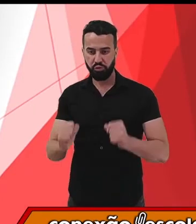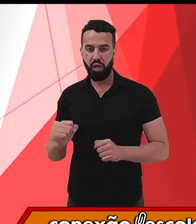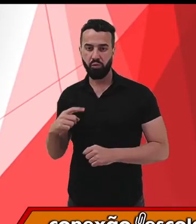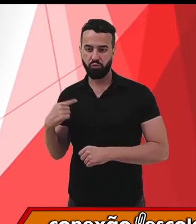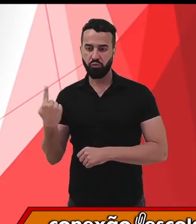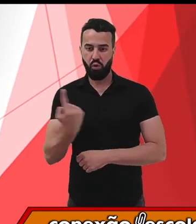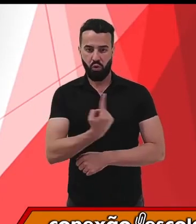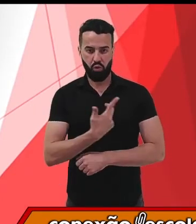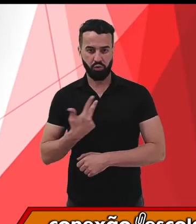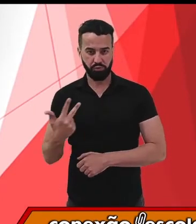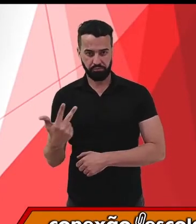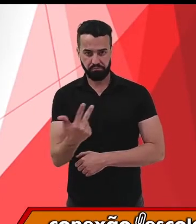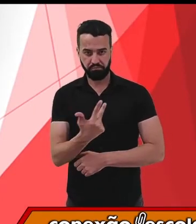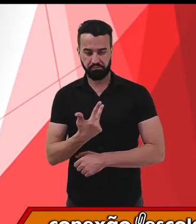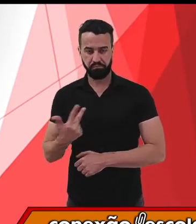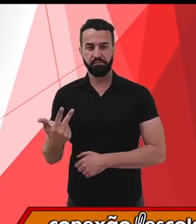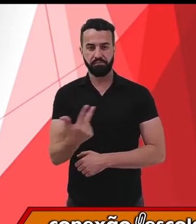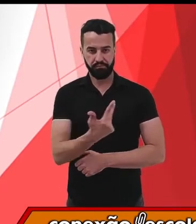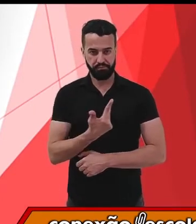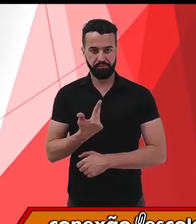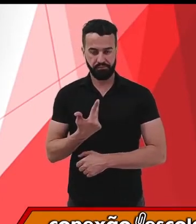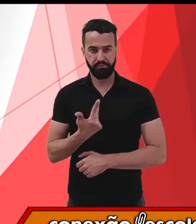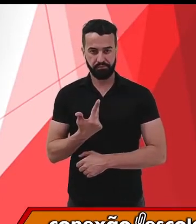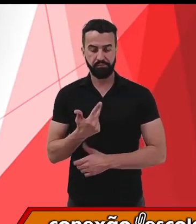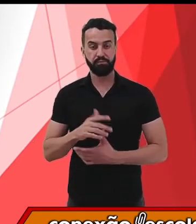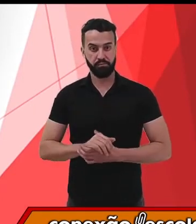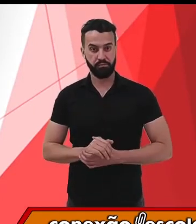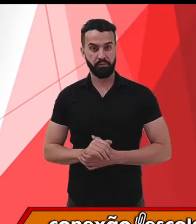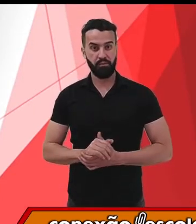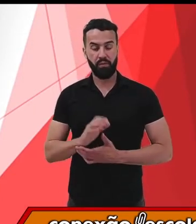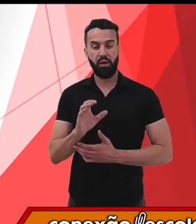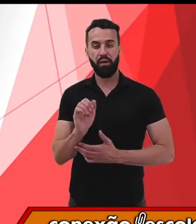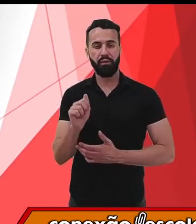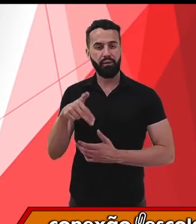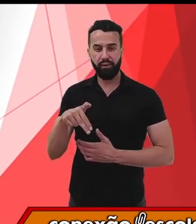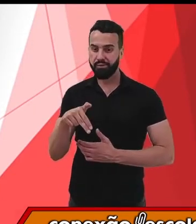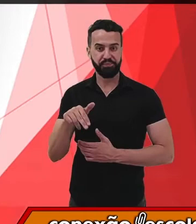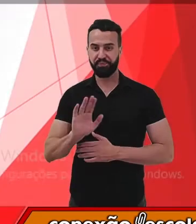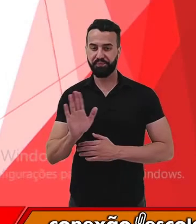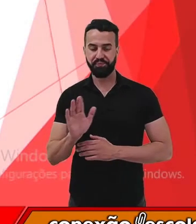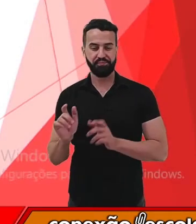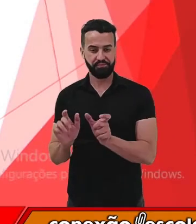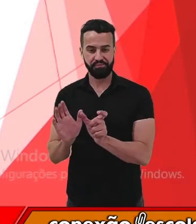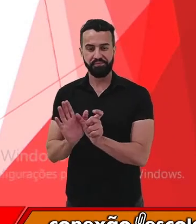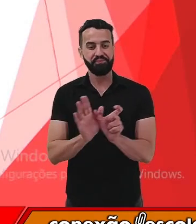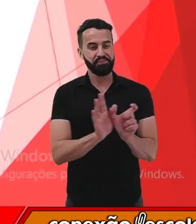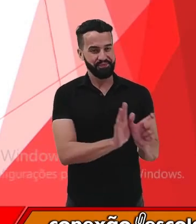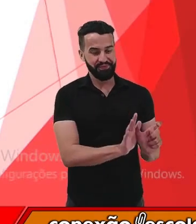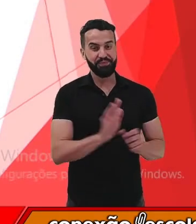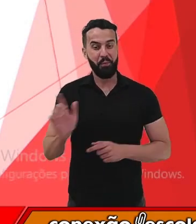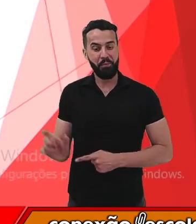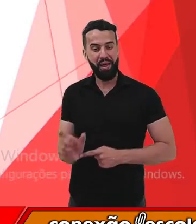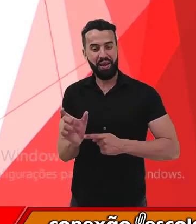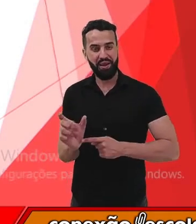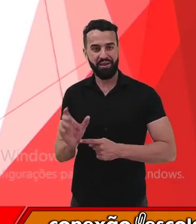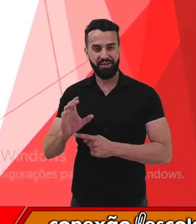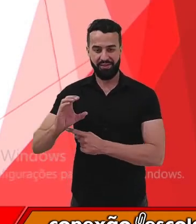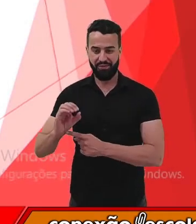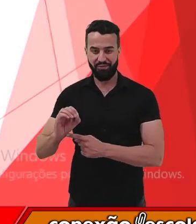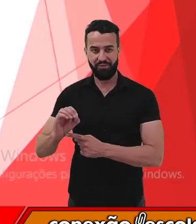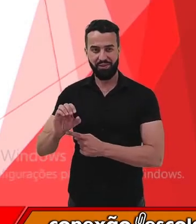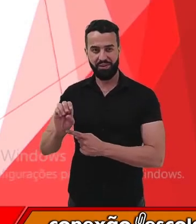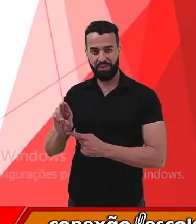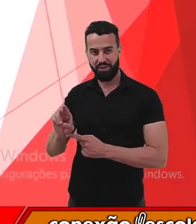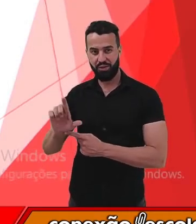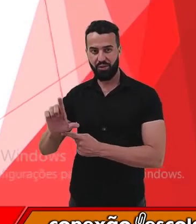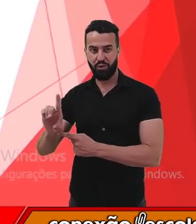em inglês? Muito simples. Ao invés de utilizarmos can, nós vamos usar agora essa palavra aqui, ó. Could.